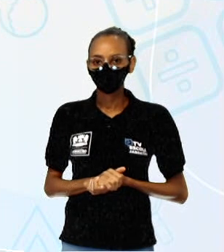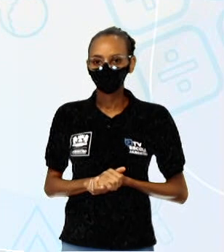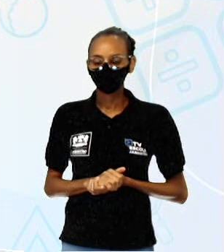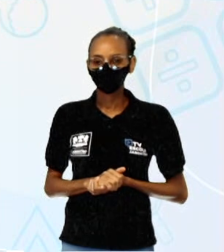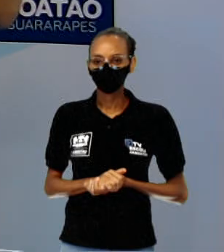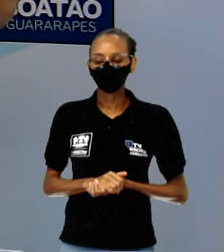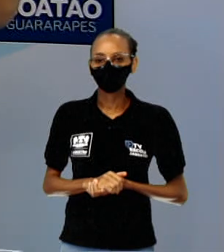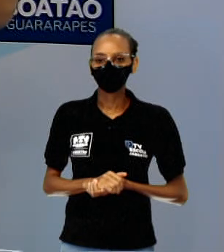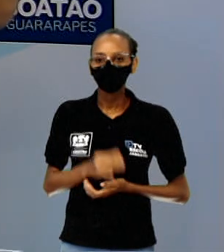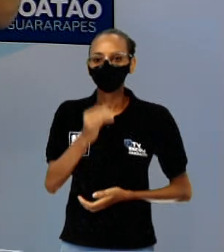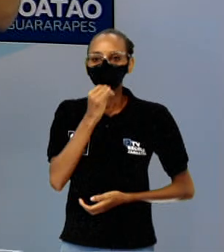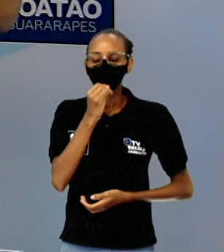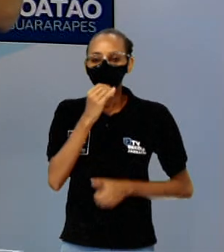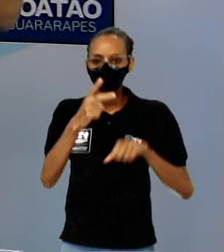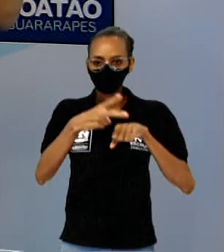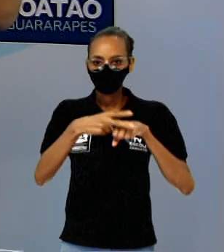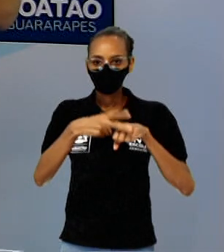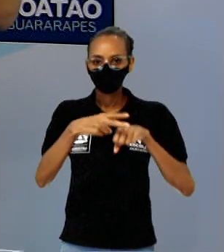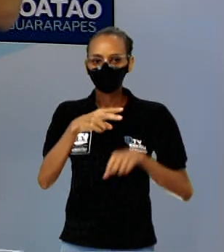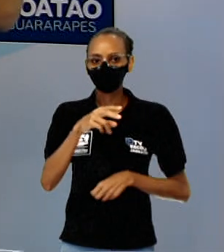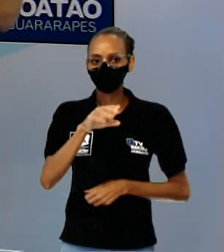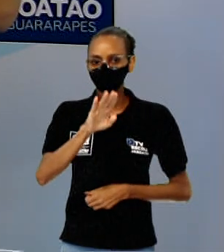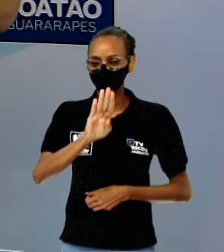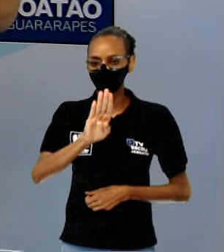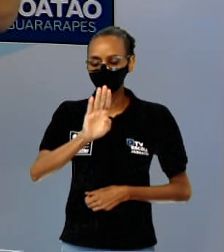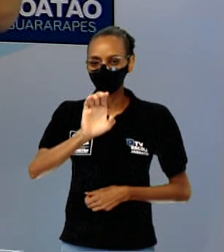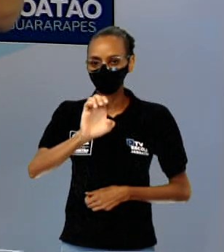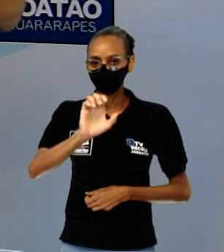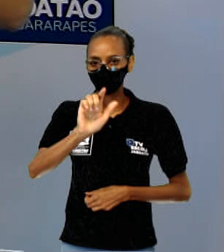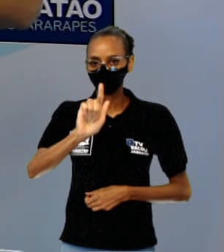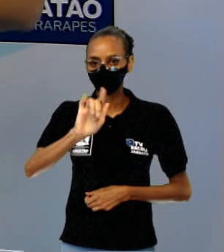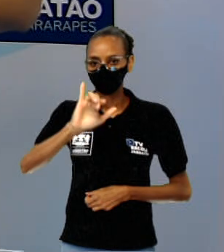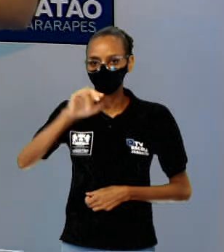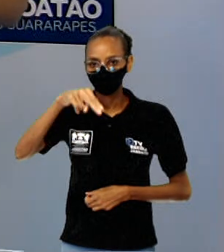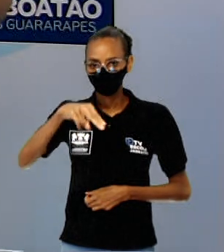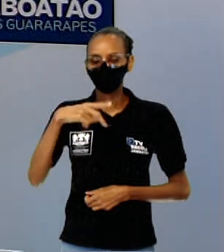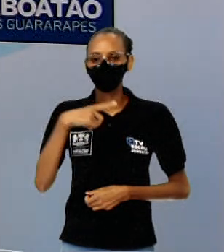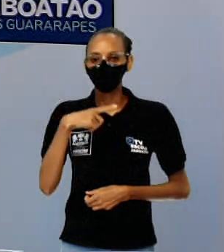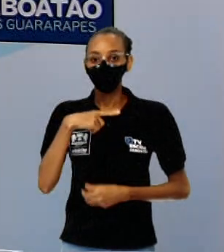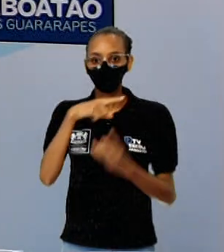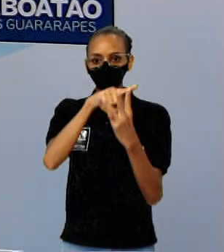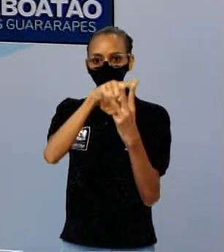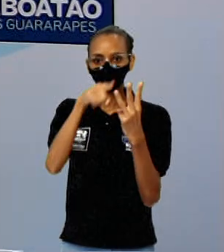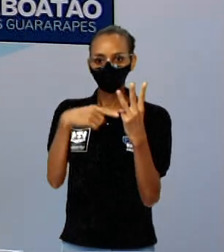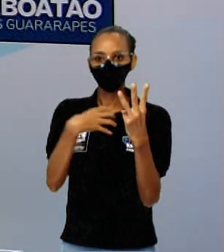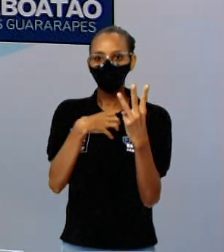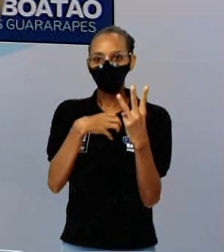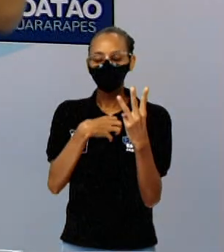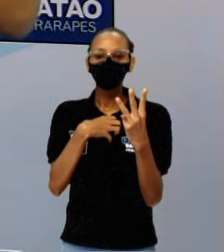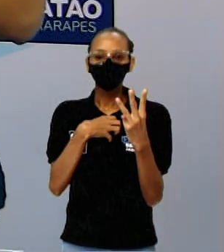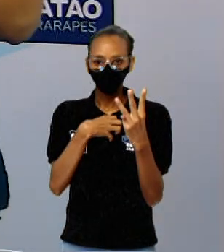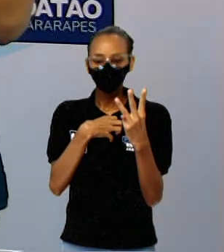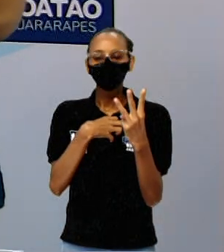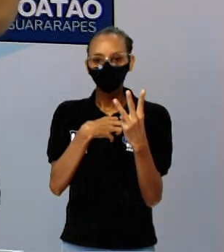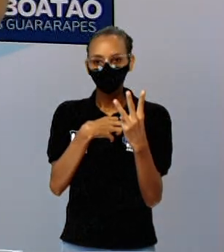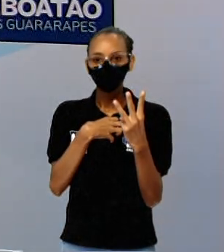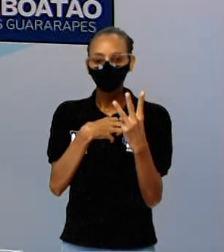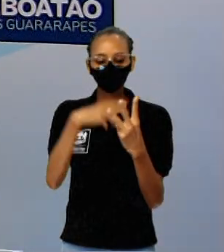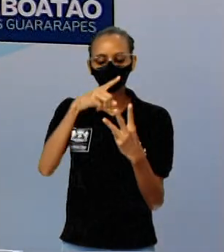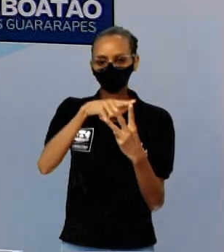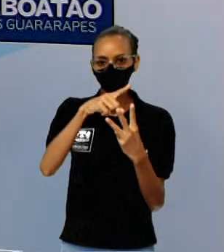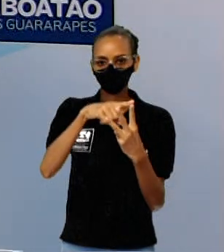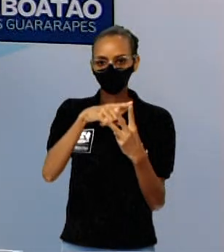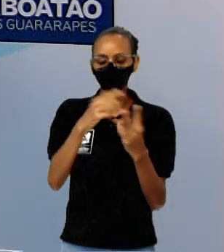Eles têm quantas formas? Me digam aí. 3 formas, não é isso? Então, begin, no